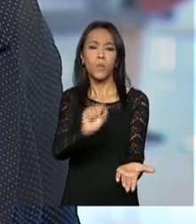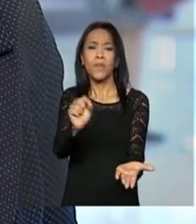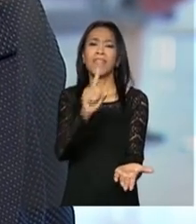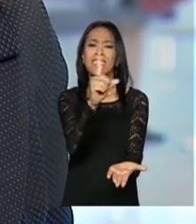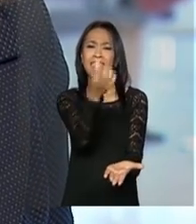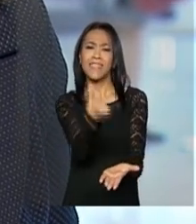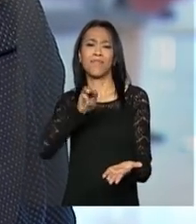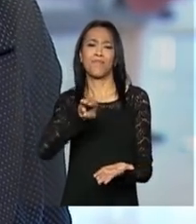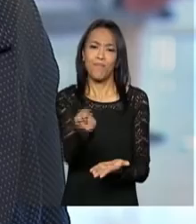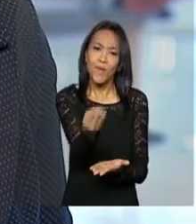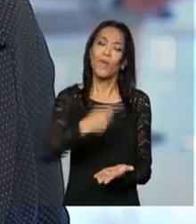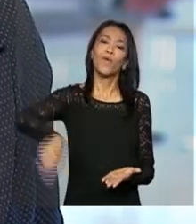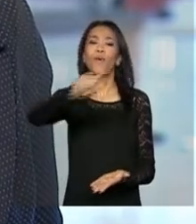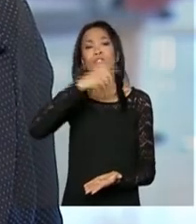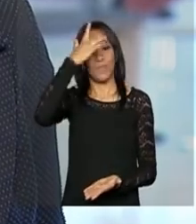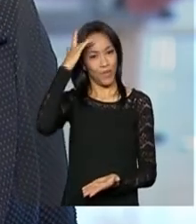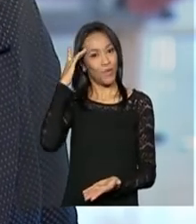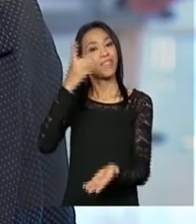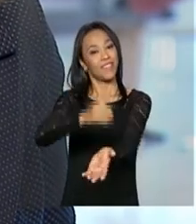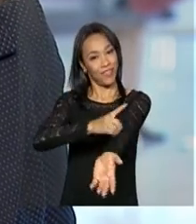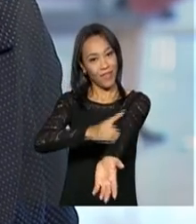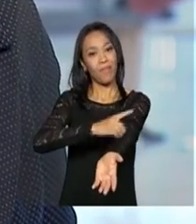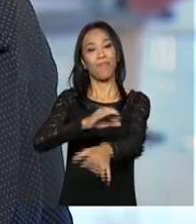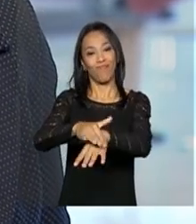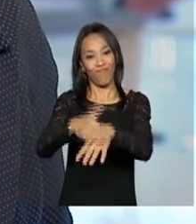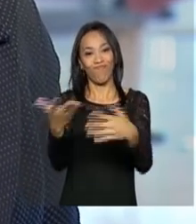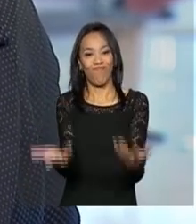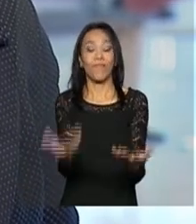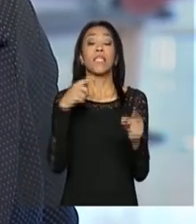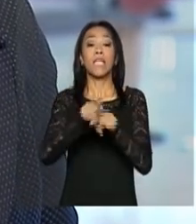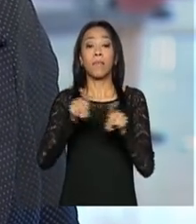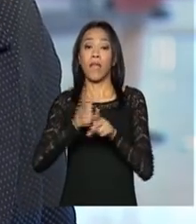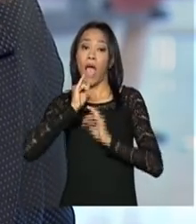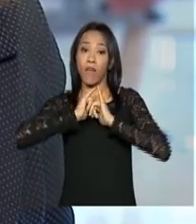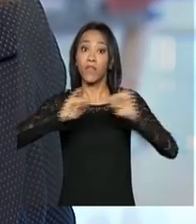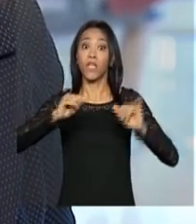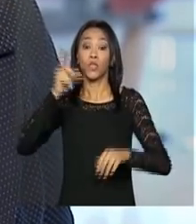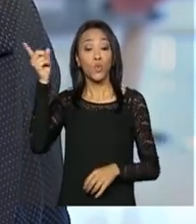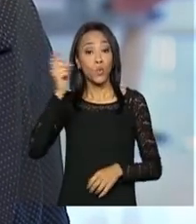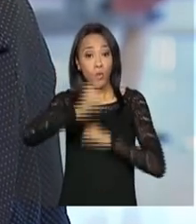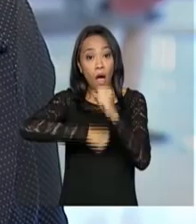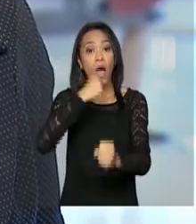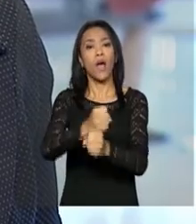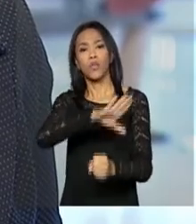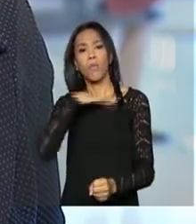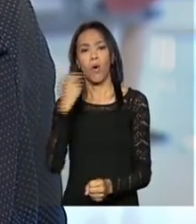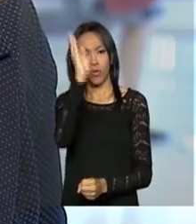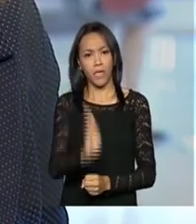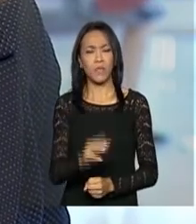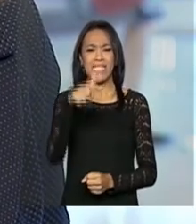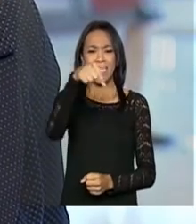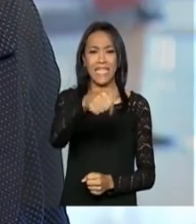de 16 milhões de brasileiros diabéticos. A estimativa também aponta que morrem todo ano no Brasil